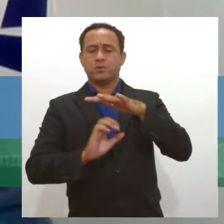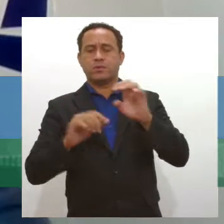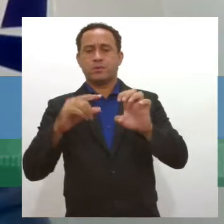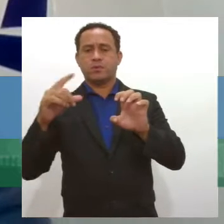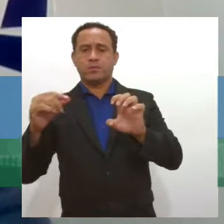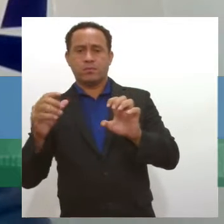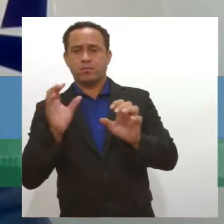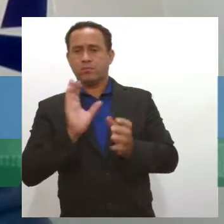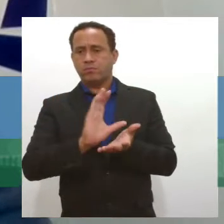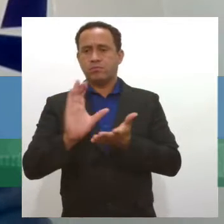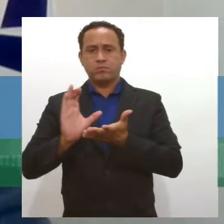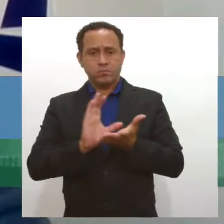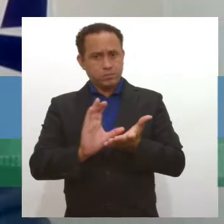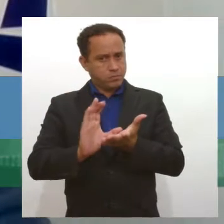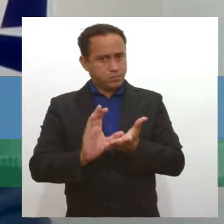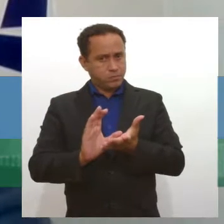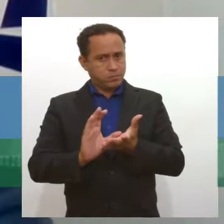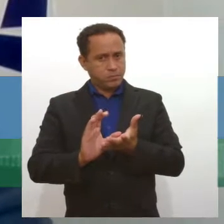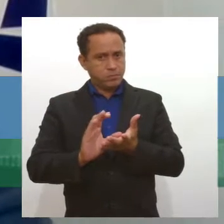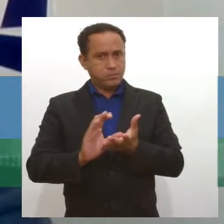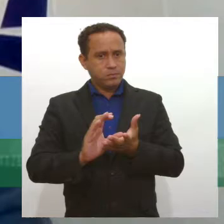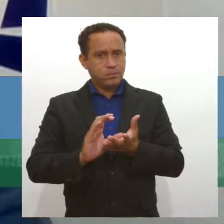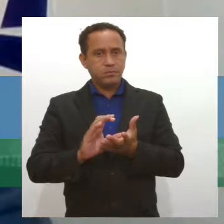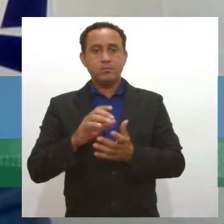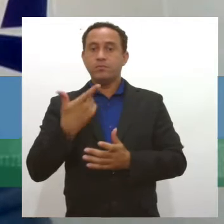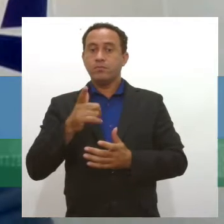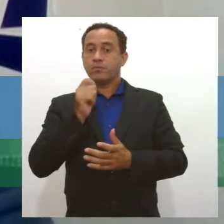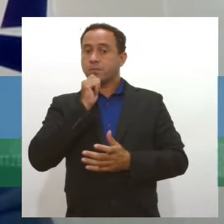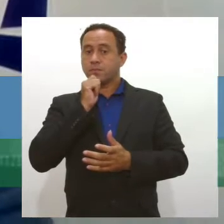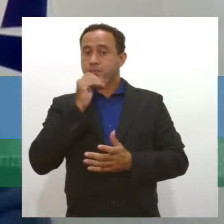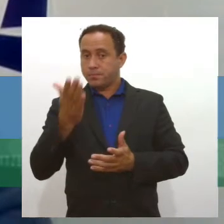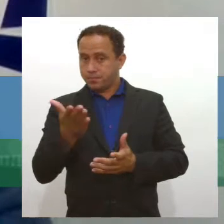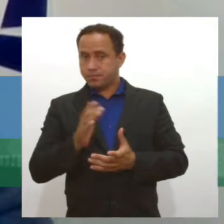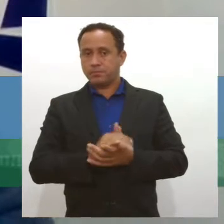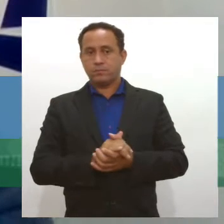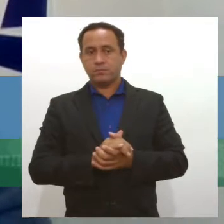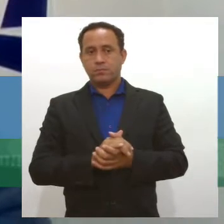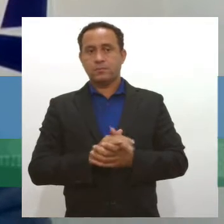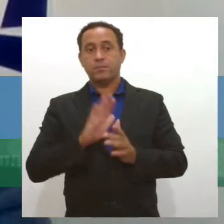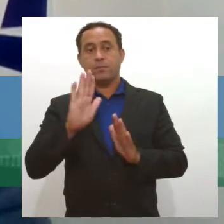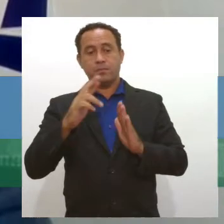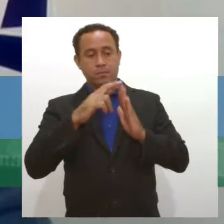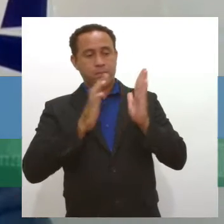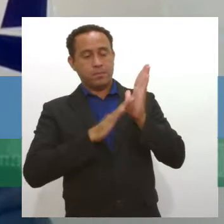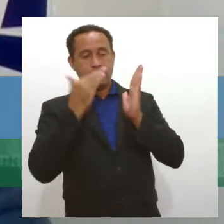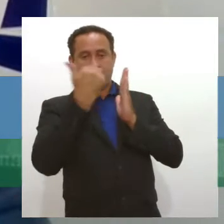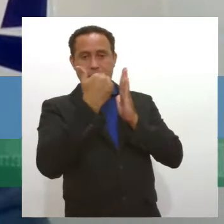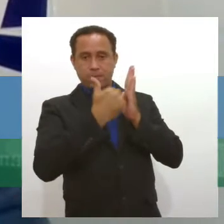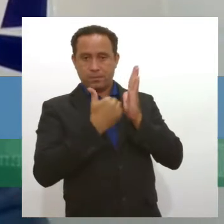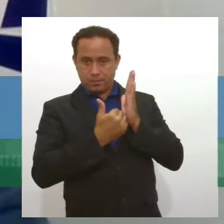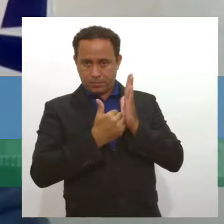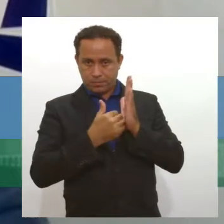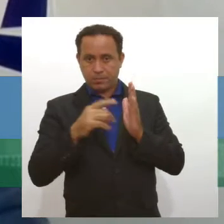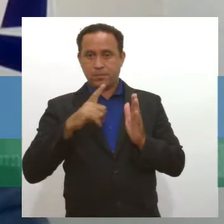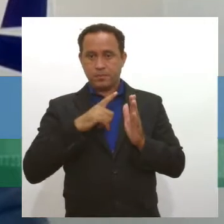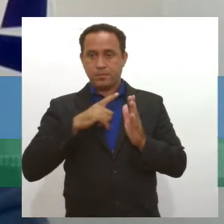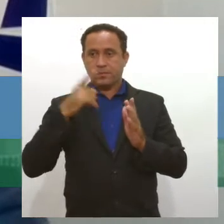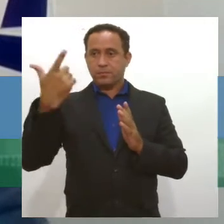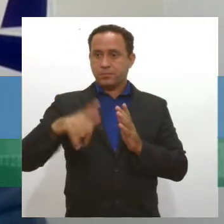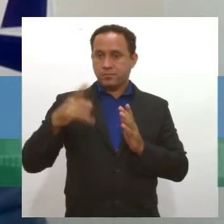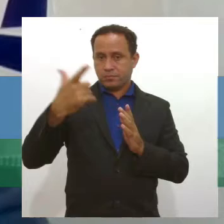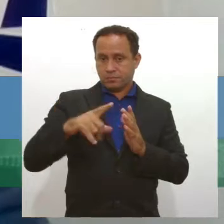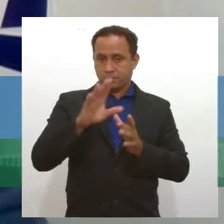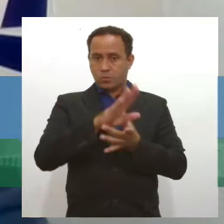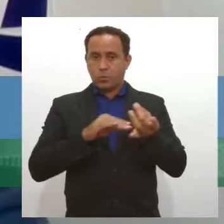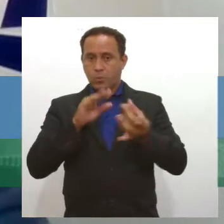negócio, significa dizer que ele não existe, né? E a condição para que seja uma startup é que ele seja repetitivo e